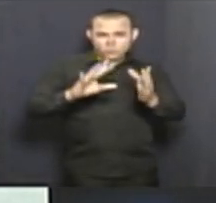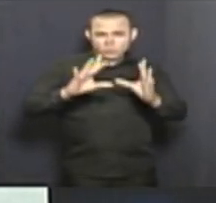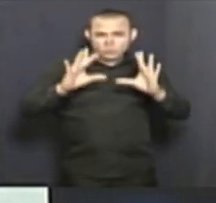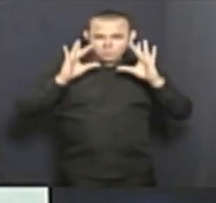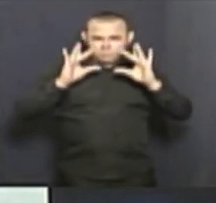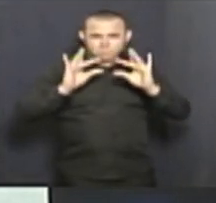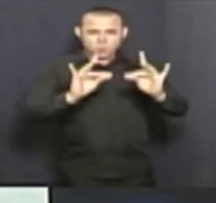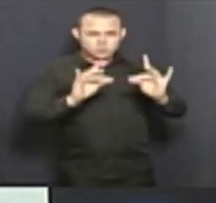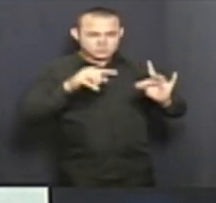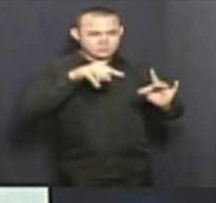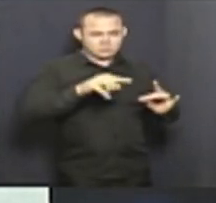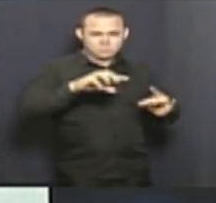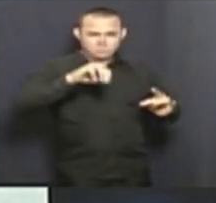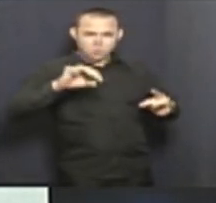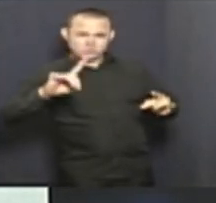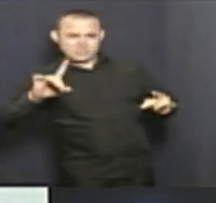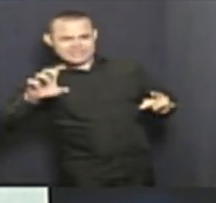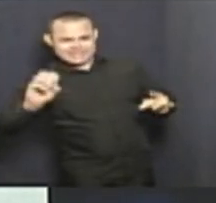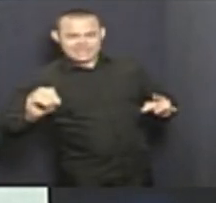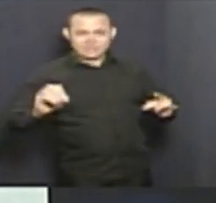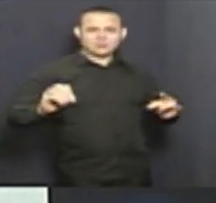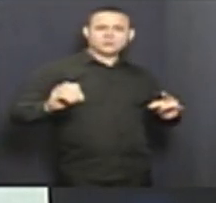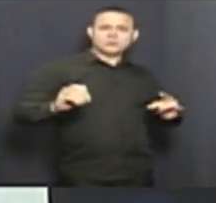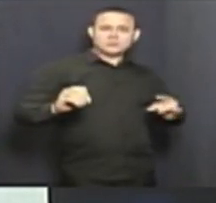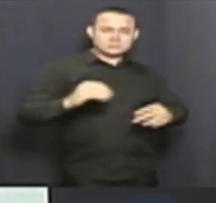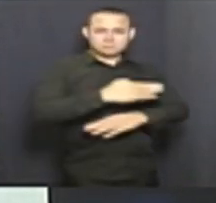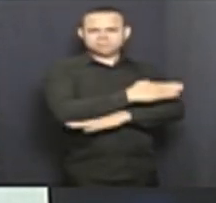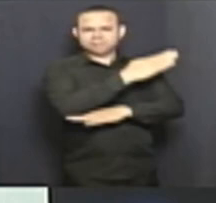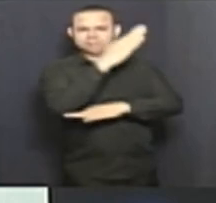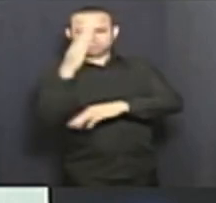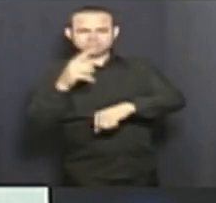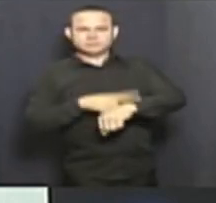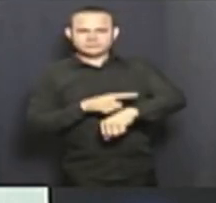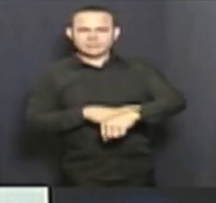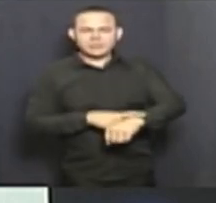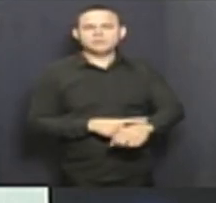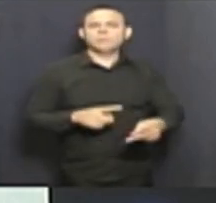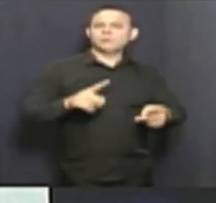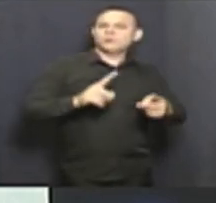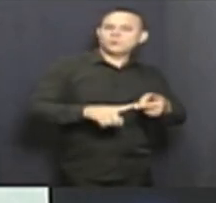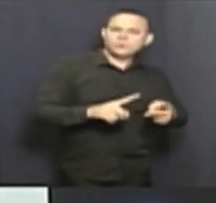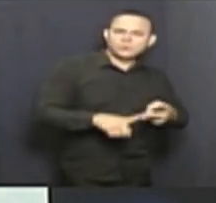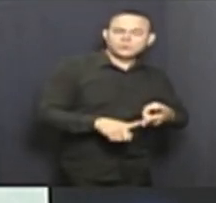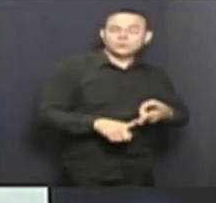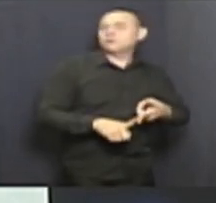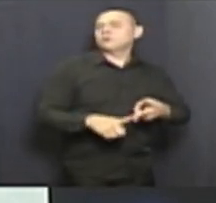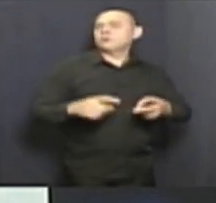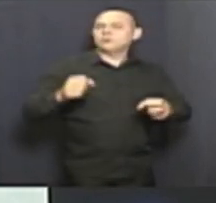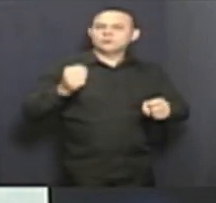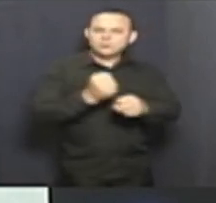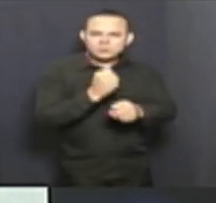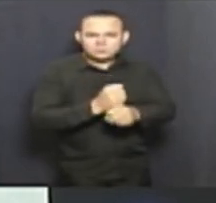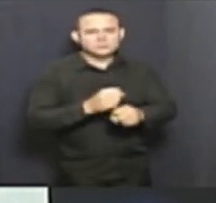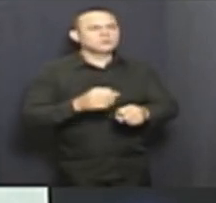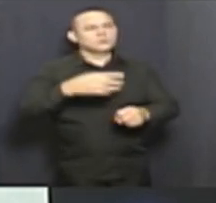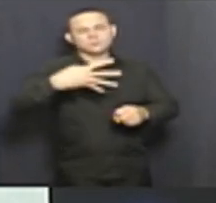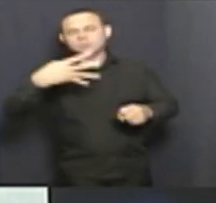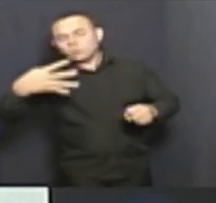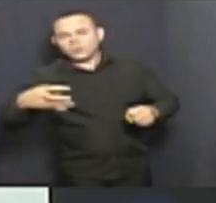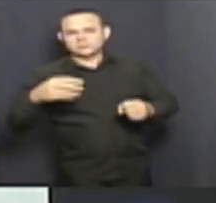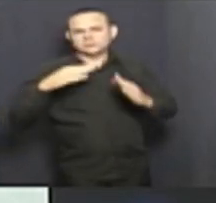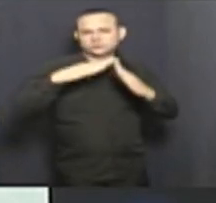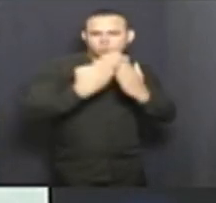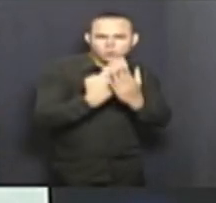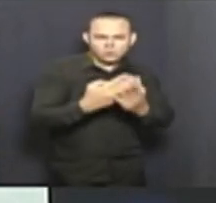50 scott escolas no estado hoje nós melhoramos 244 escolas nós implantamos